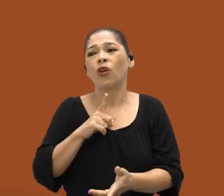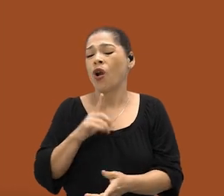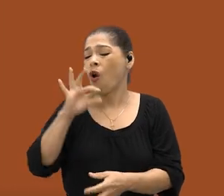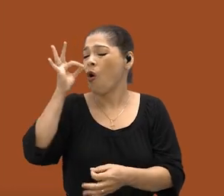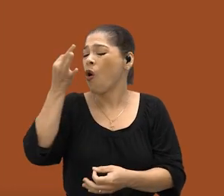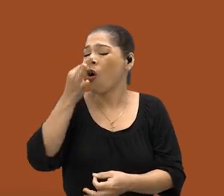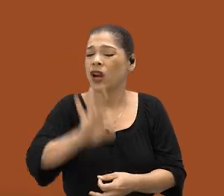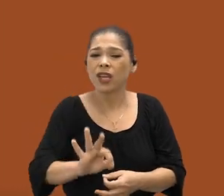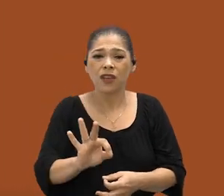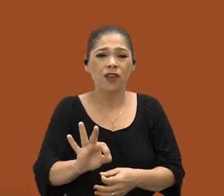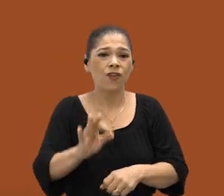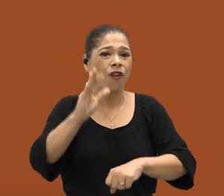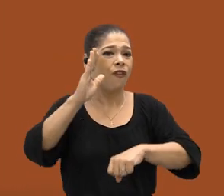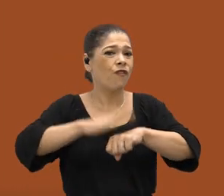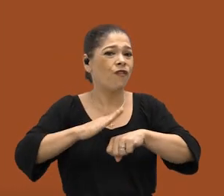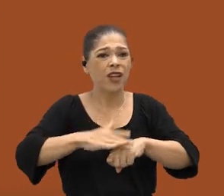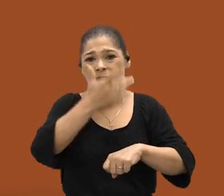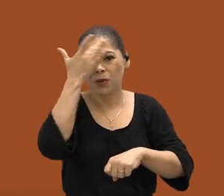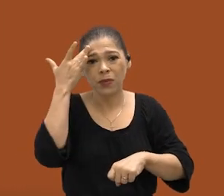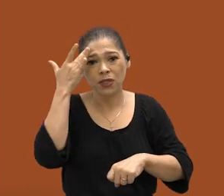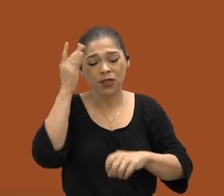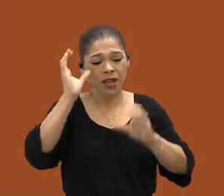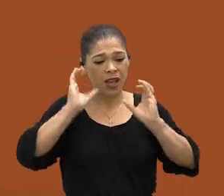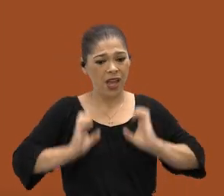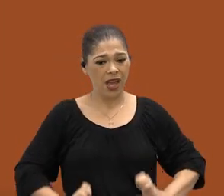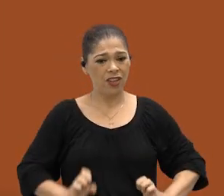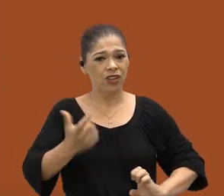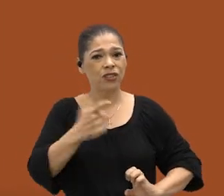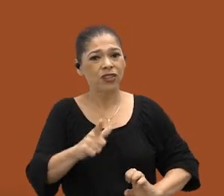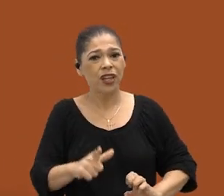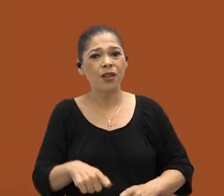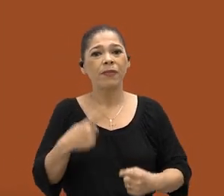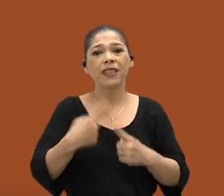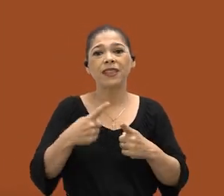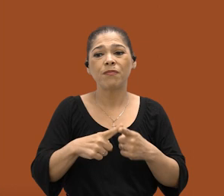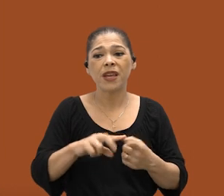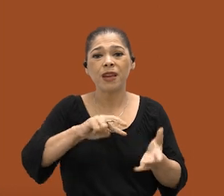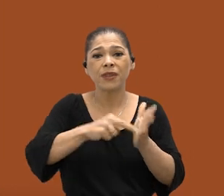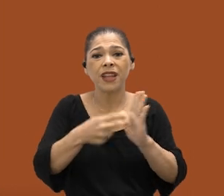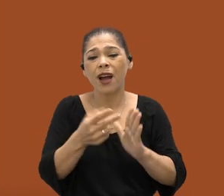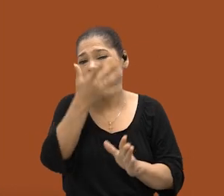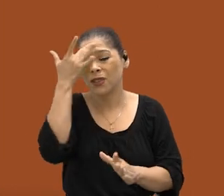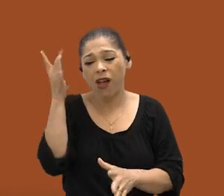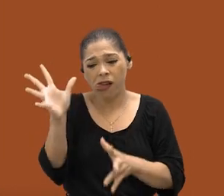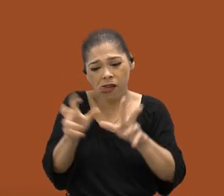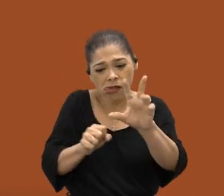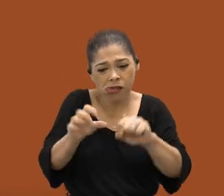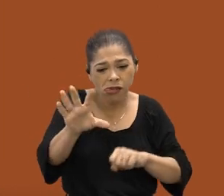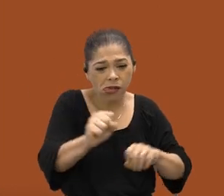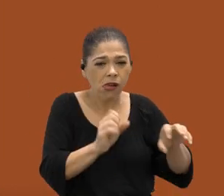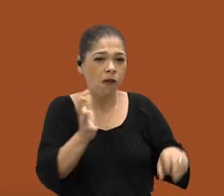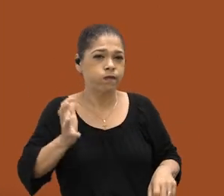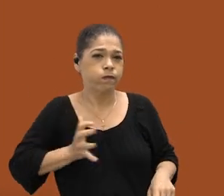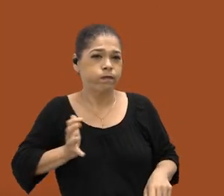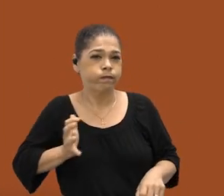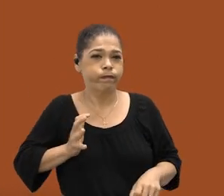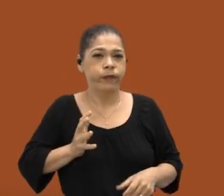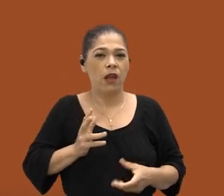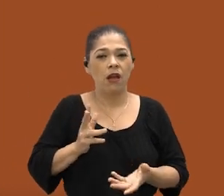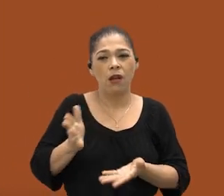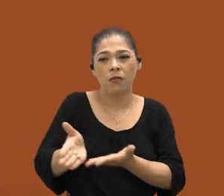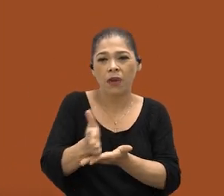sórd da praticada por sujeitos perversos mas significava fundamentalmente dinheiro riqueza é o que permitiu alguns serem